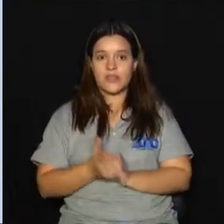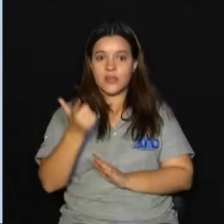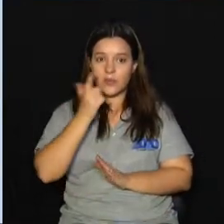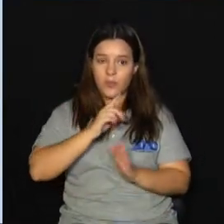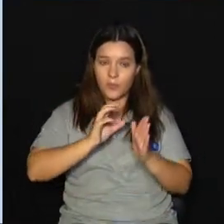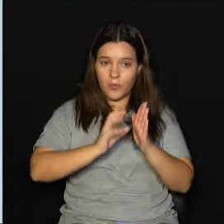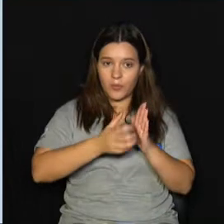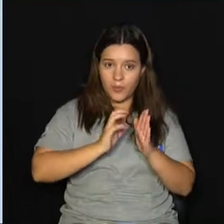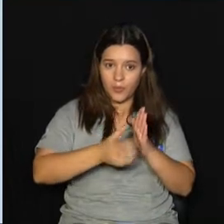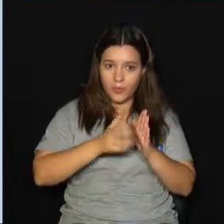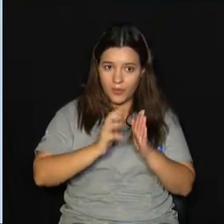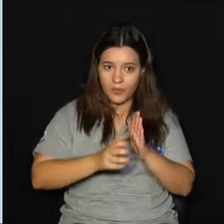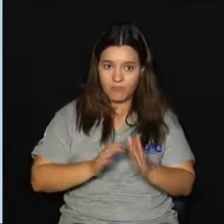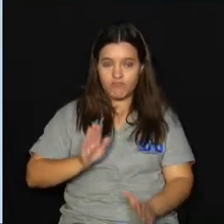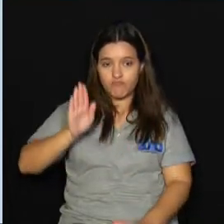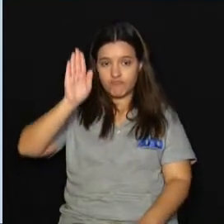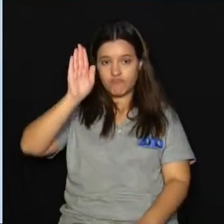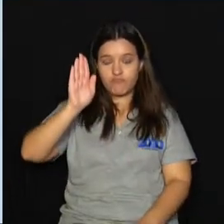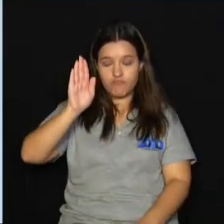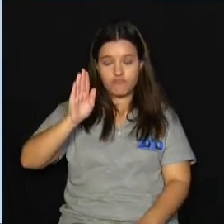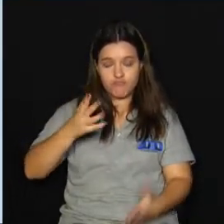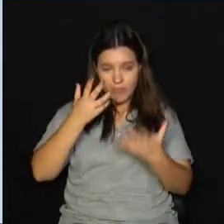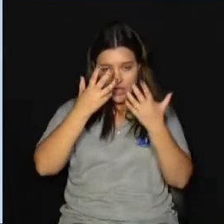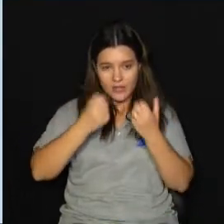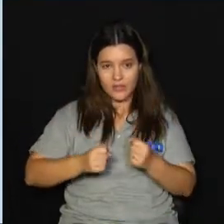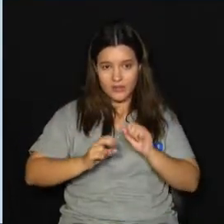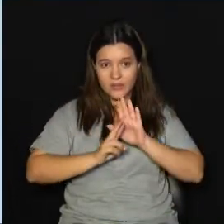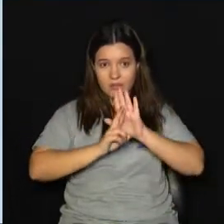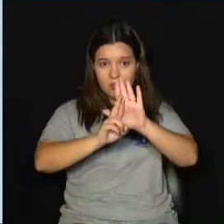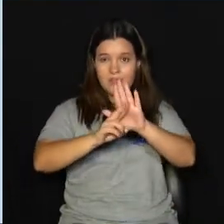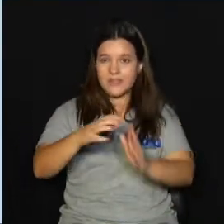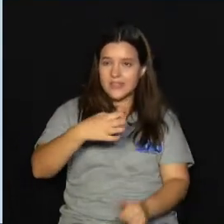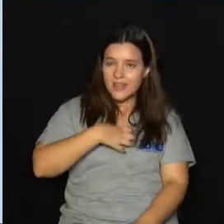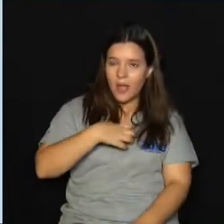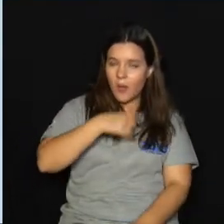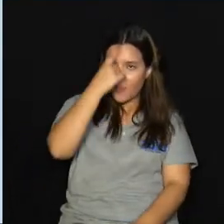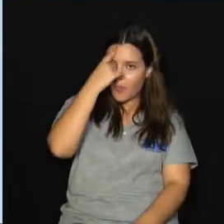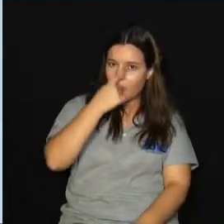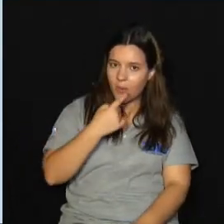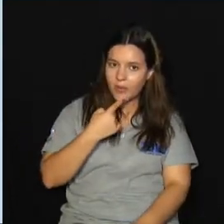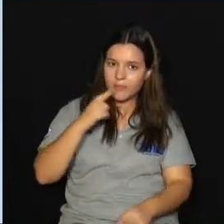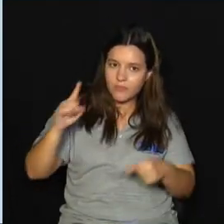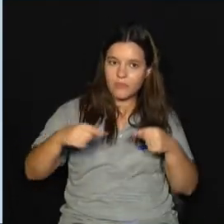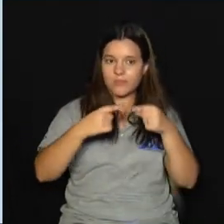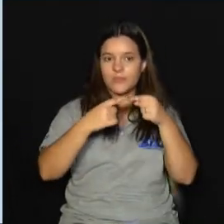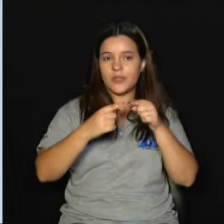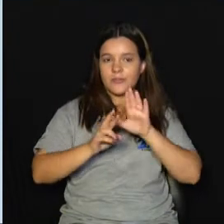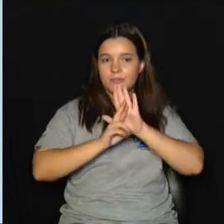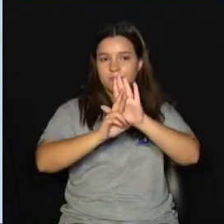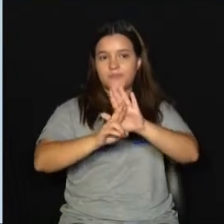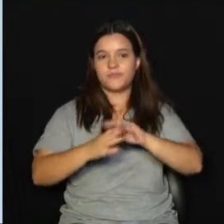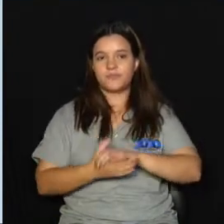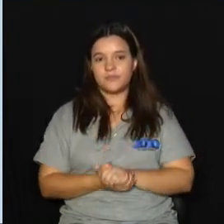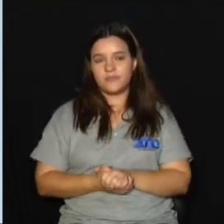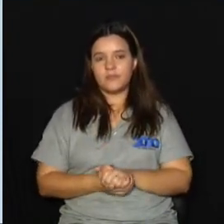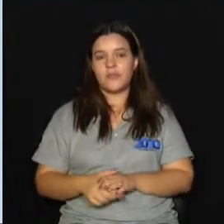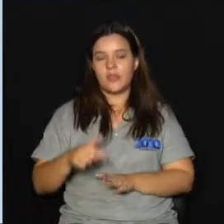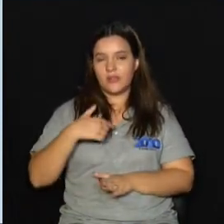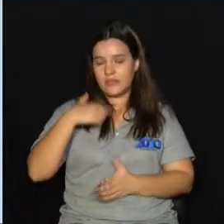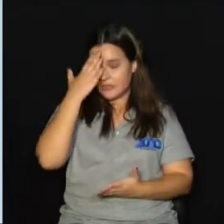foram eleitas porque foram o eleitorado se sentiu representado, e eu acredito que